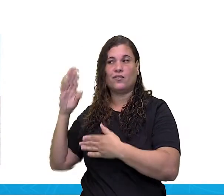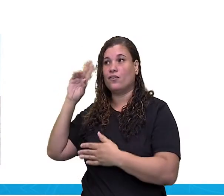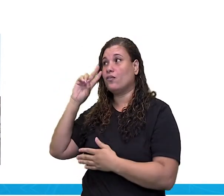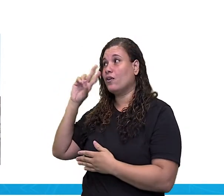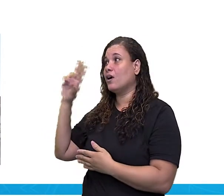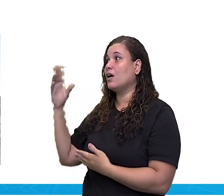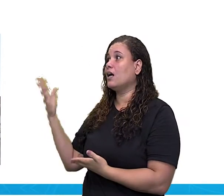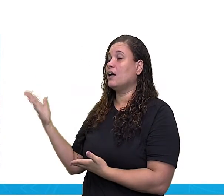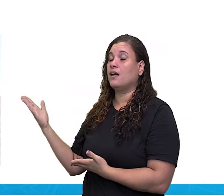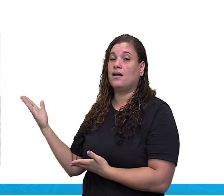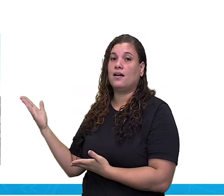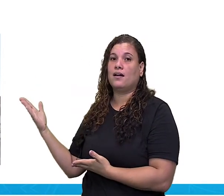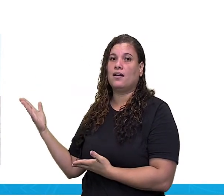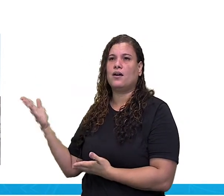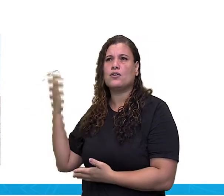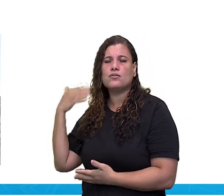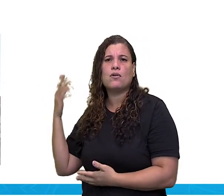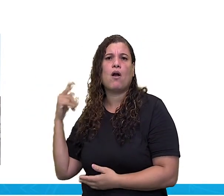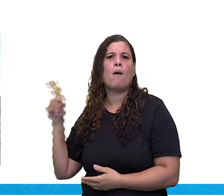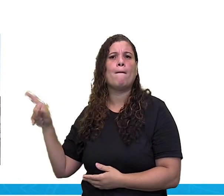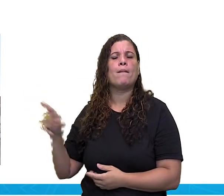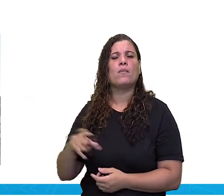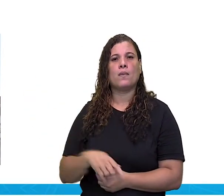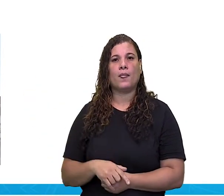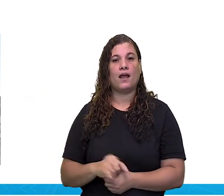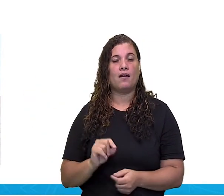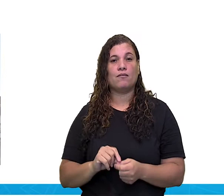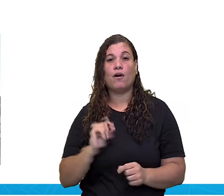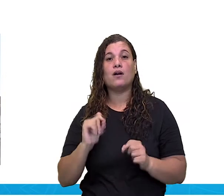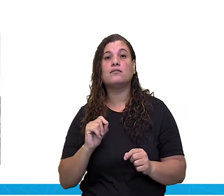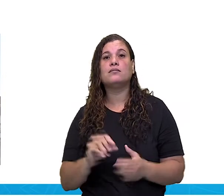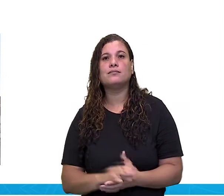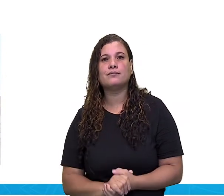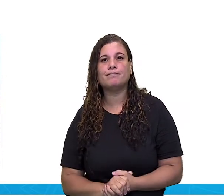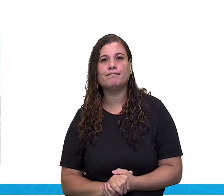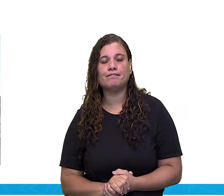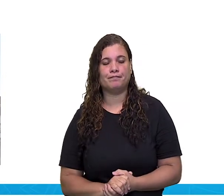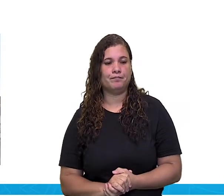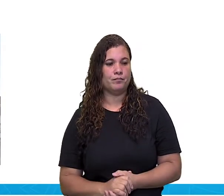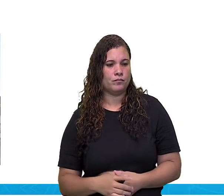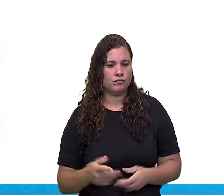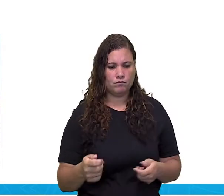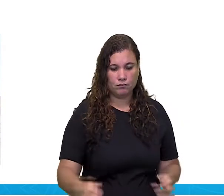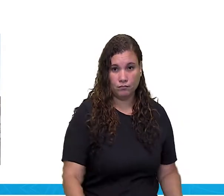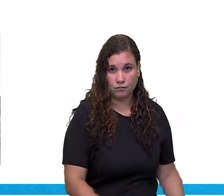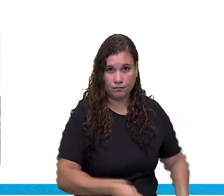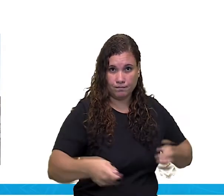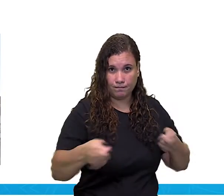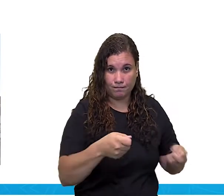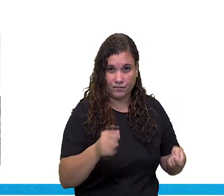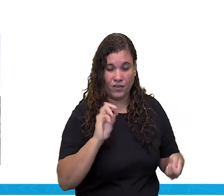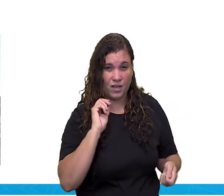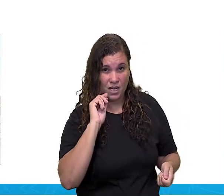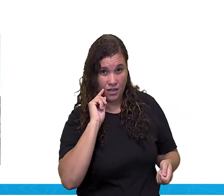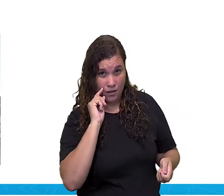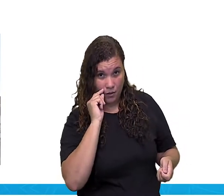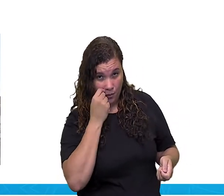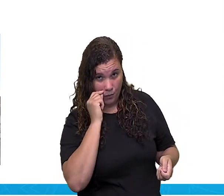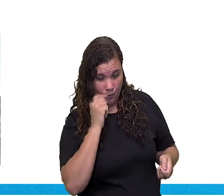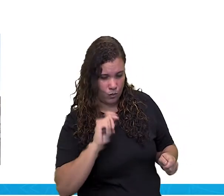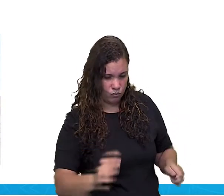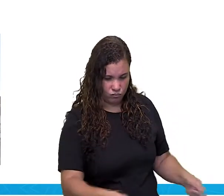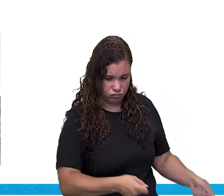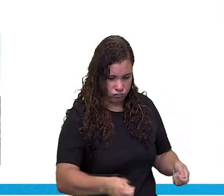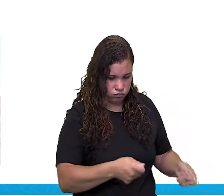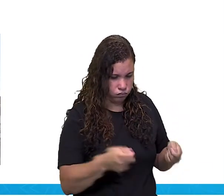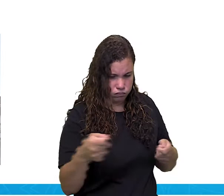retiraram-se grandes quantidades de ouro ali. Então é muita história, é muita cultura e é